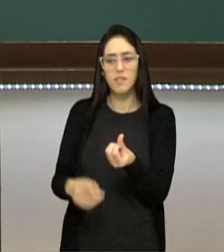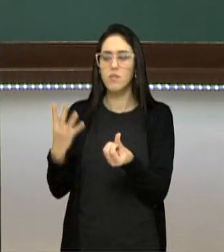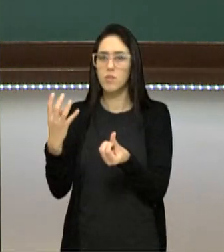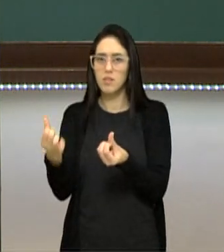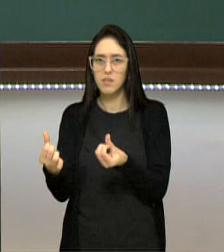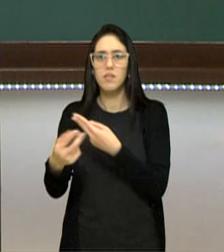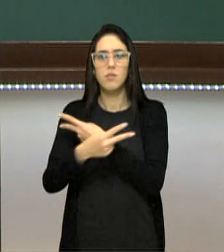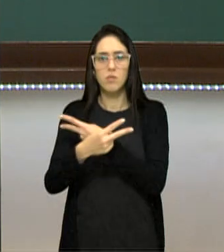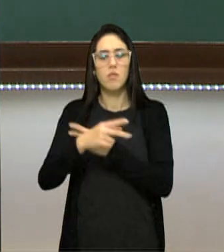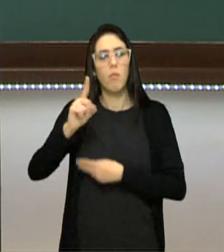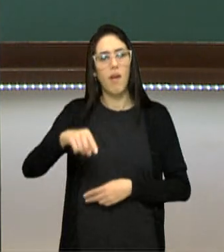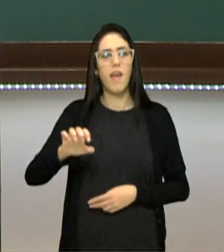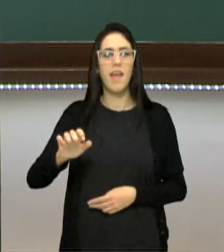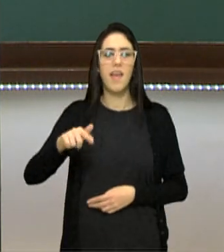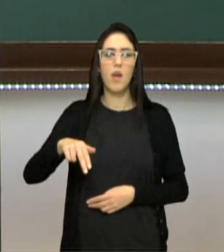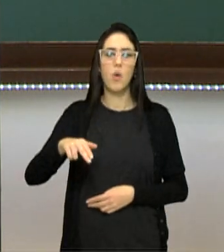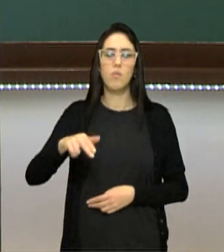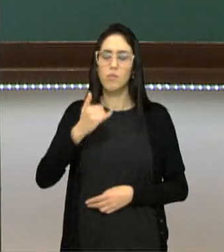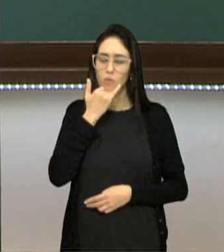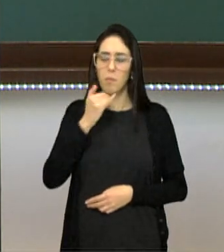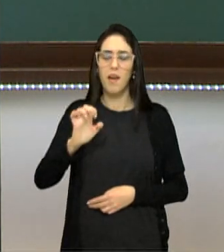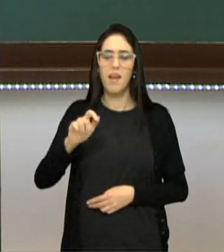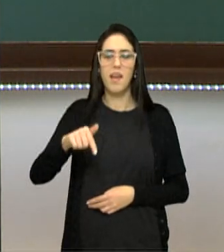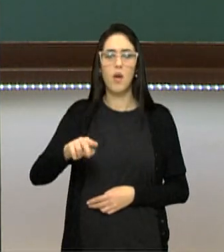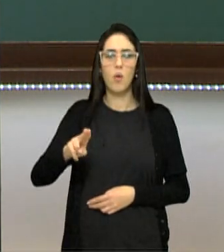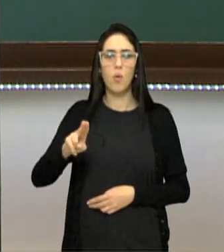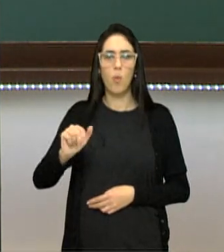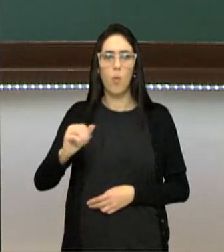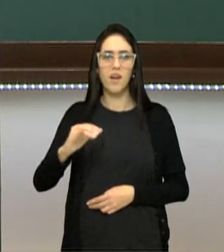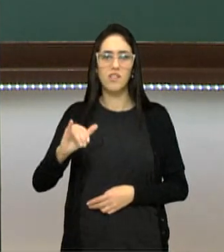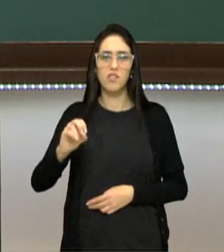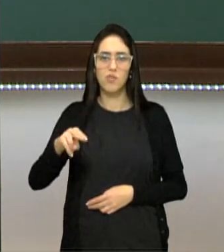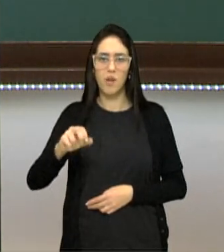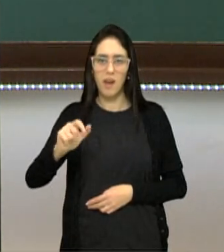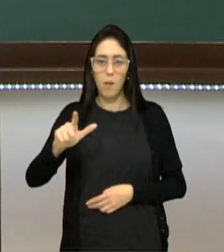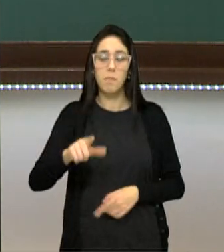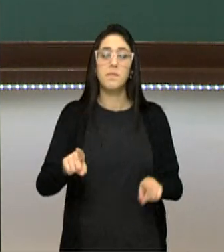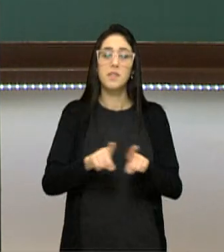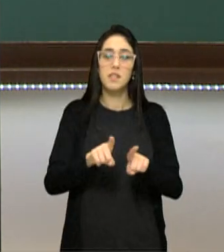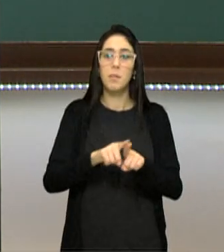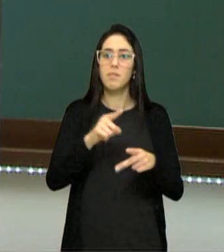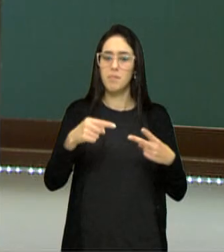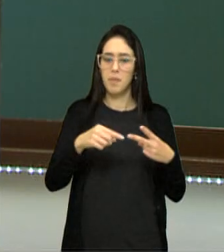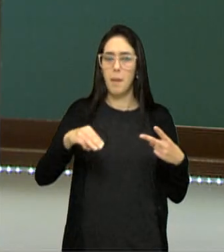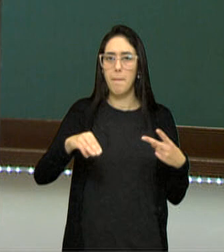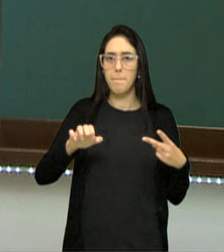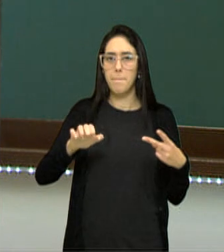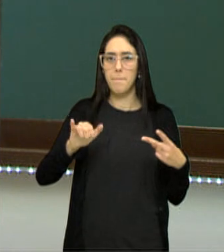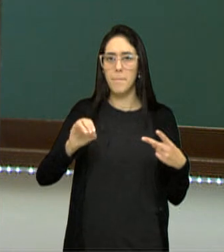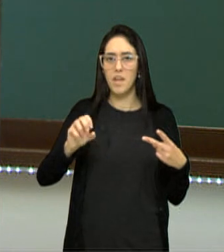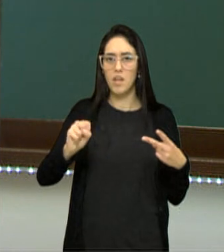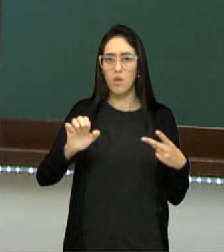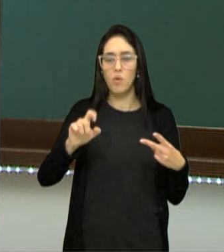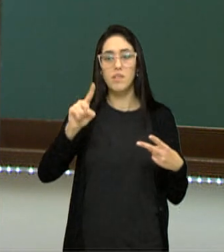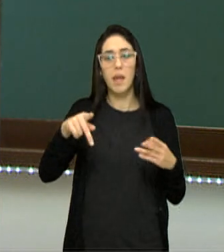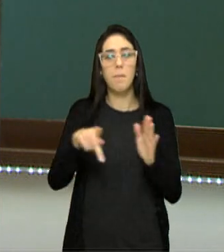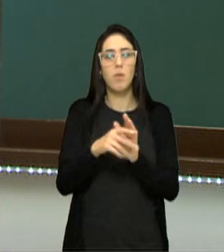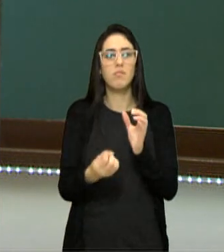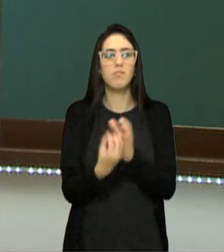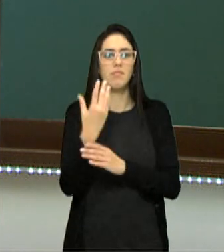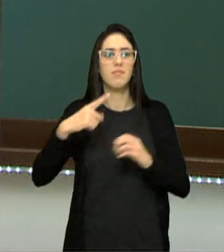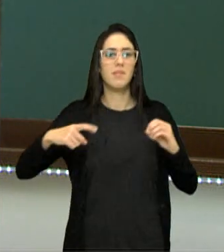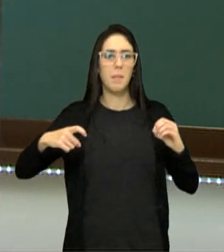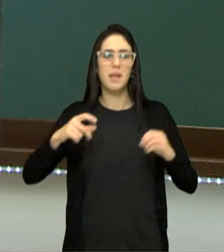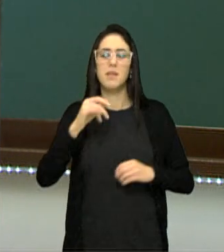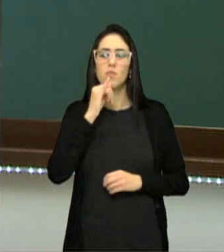chamada equacional. Por outro lado, nós temos a meiose, que está relacionada à produção de gametas. Vamos utilizar ainda o exemplo do